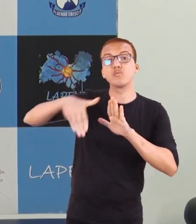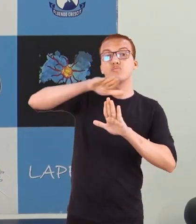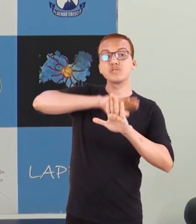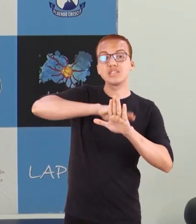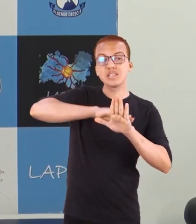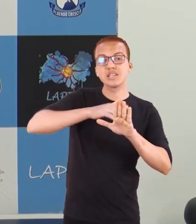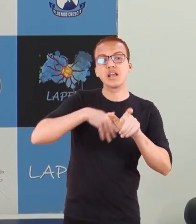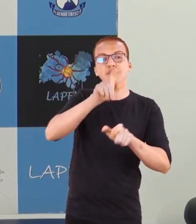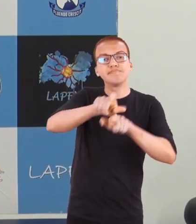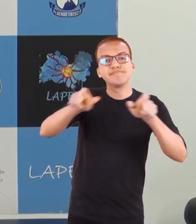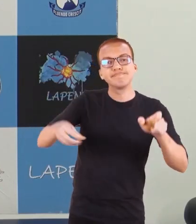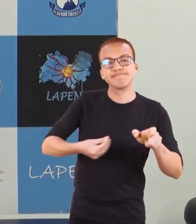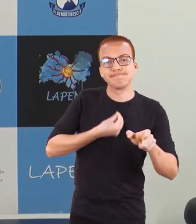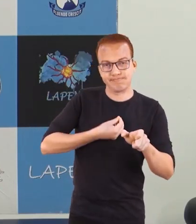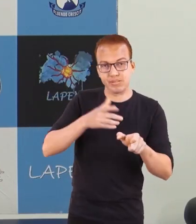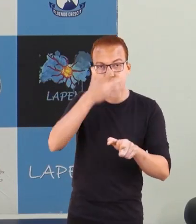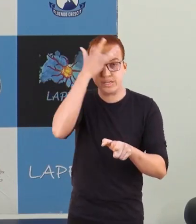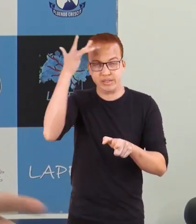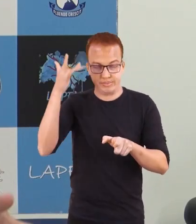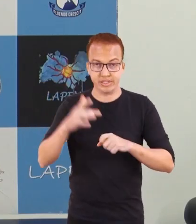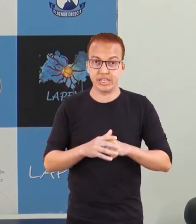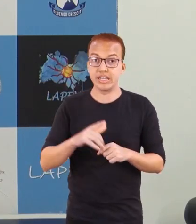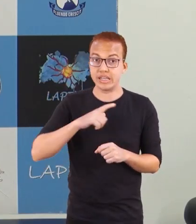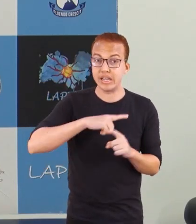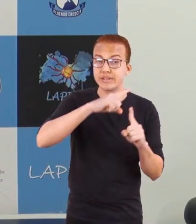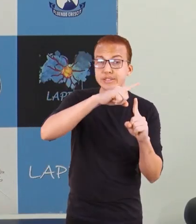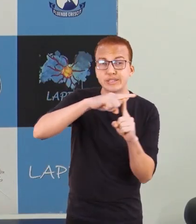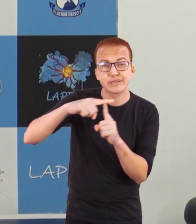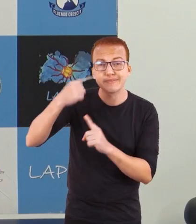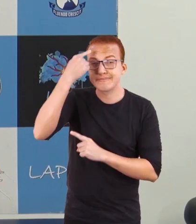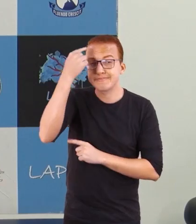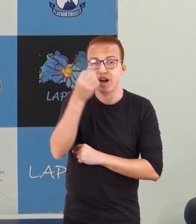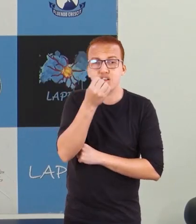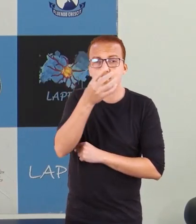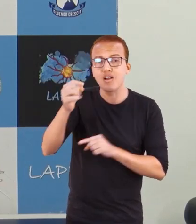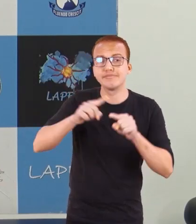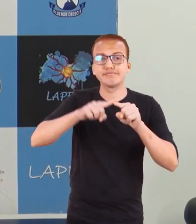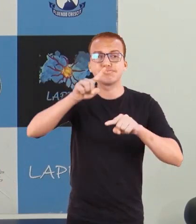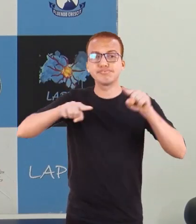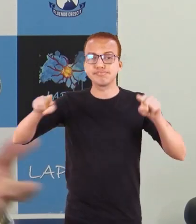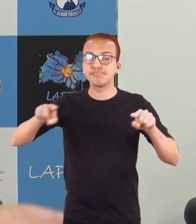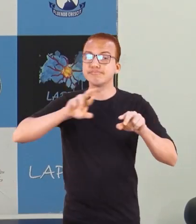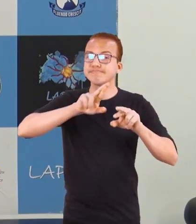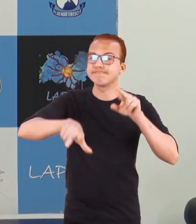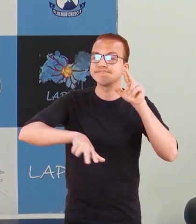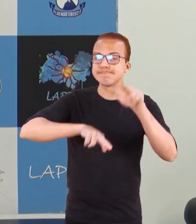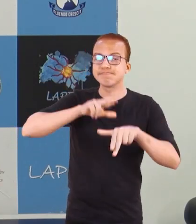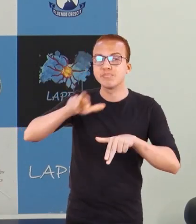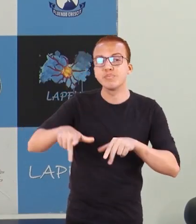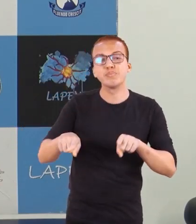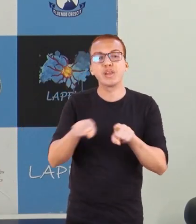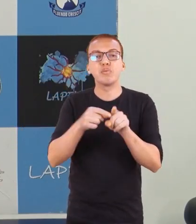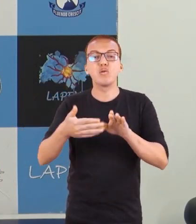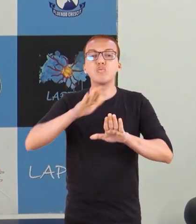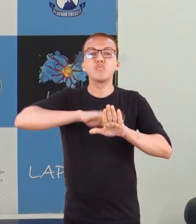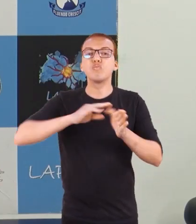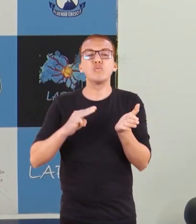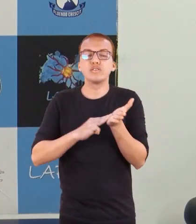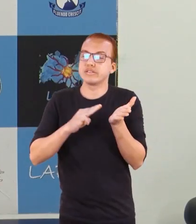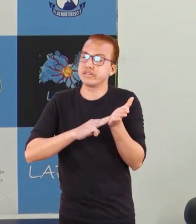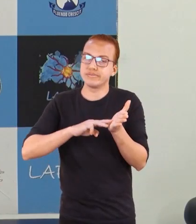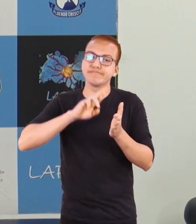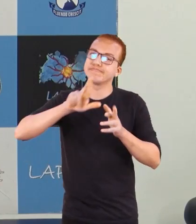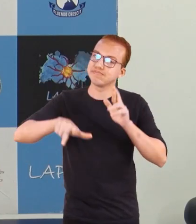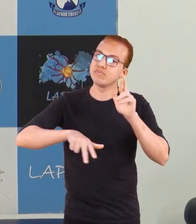acontecendo com os pacientes, né? São vários os tipos de dores de cabeça, são várias as causas de dores de